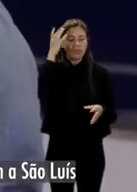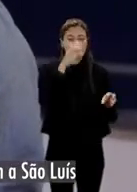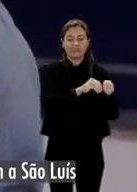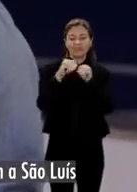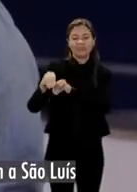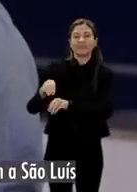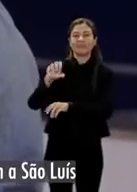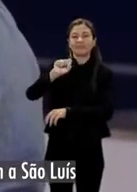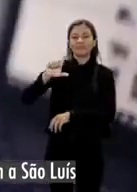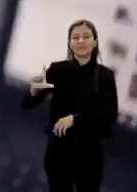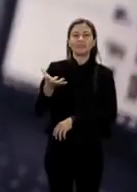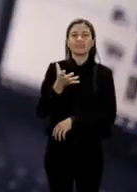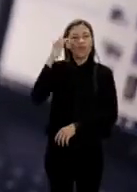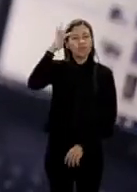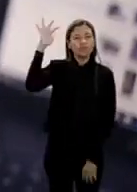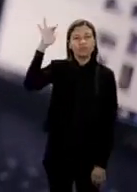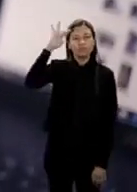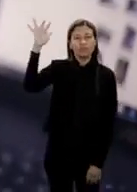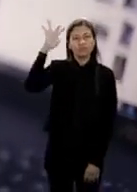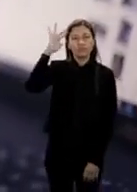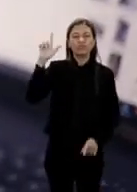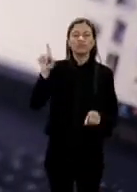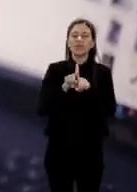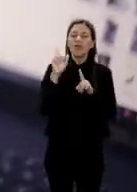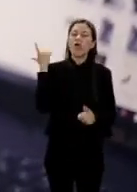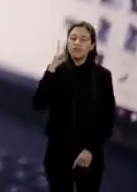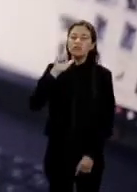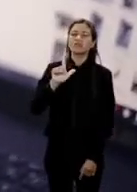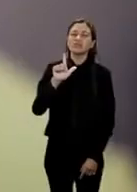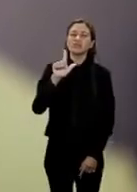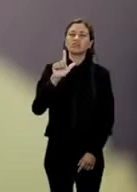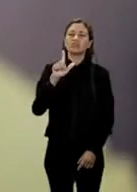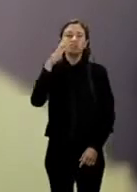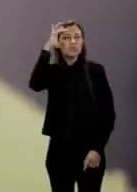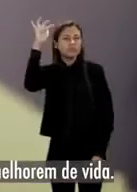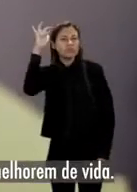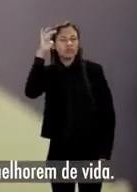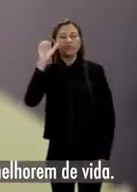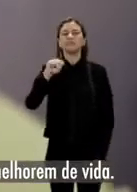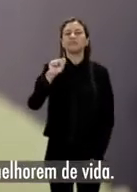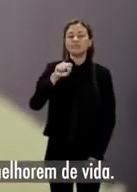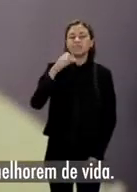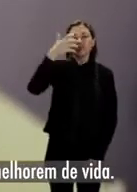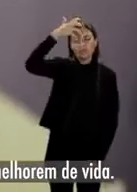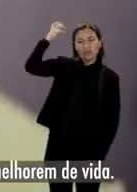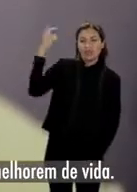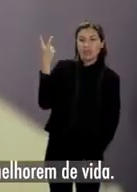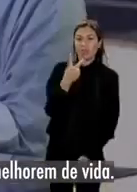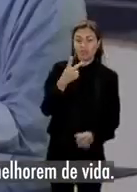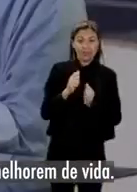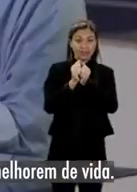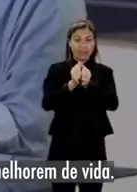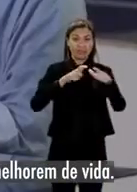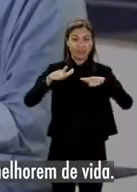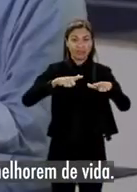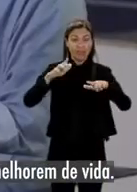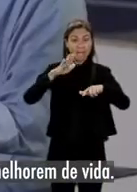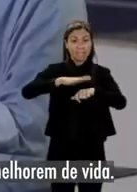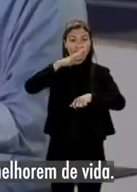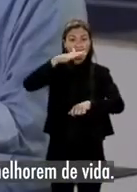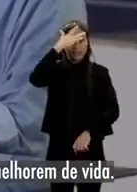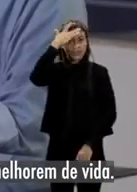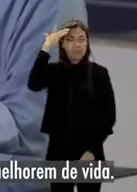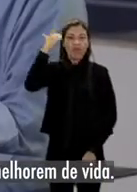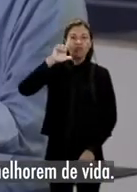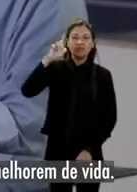muitas que vieram a São Luís em busca de um sonho e que alcançaram, né, Esmênia, esse sonho. Sim, Eduardo. Juntos nós vamos trabalhar para que